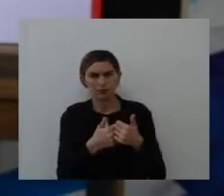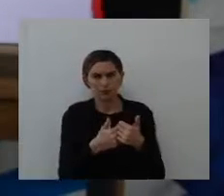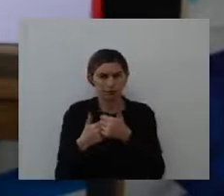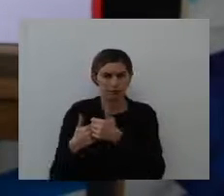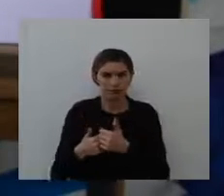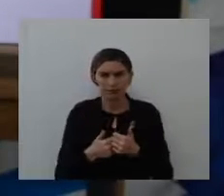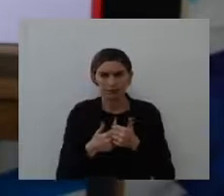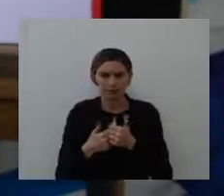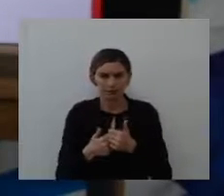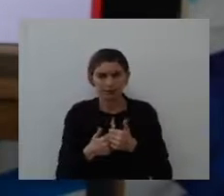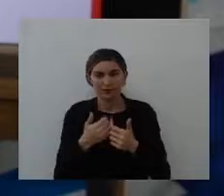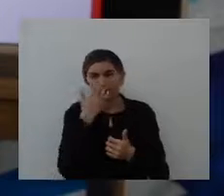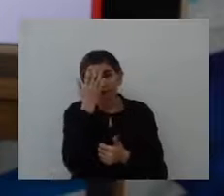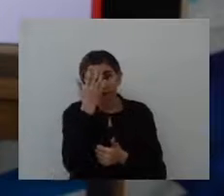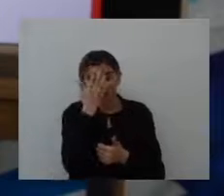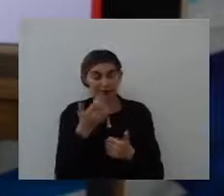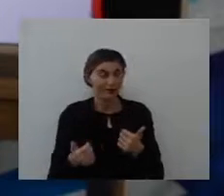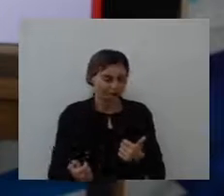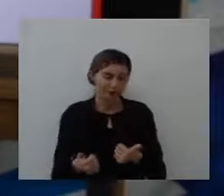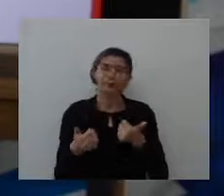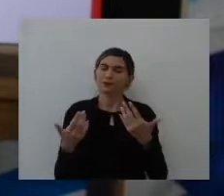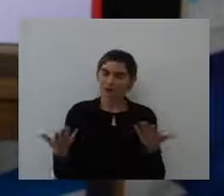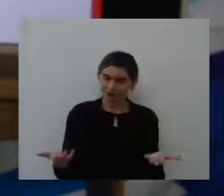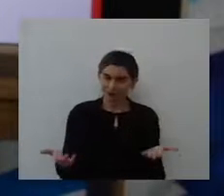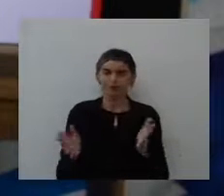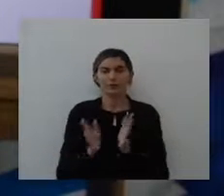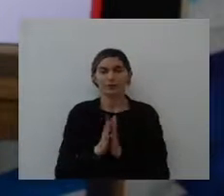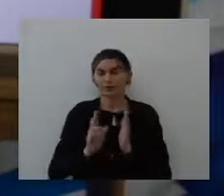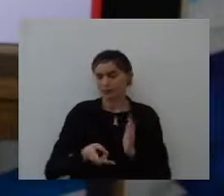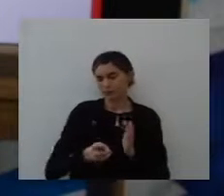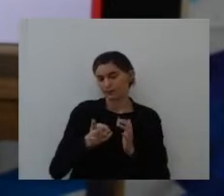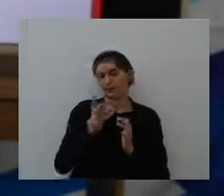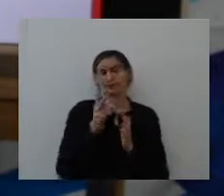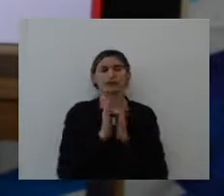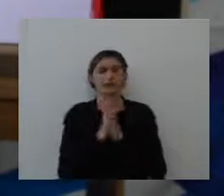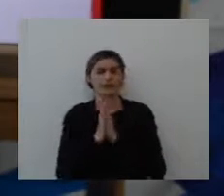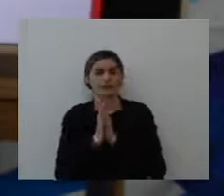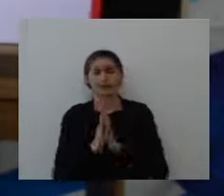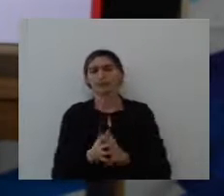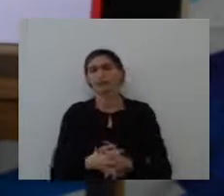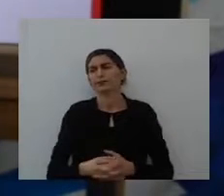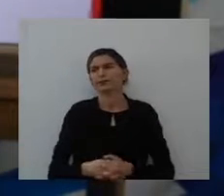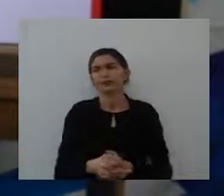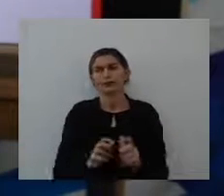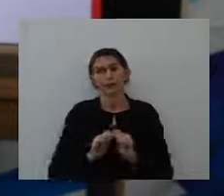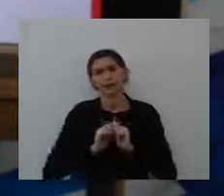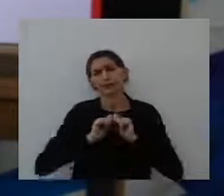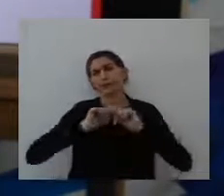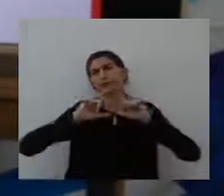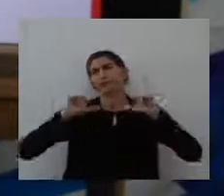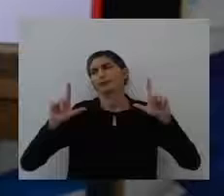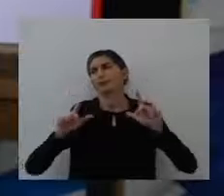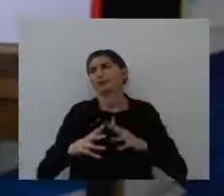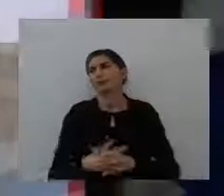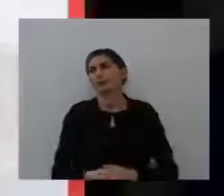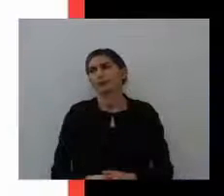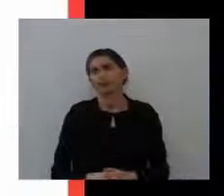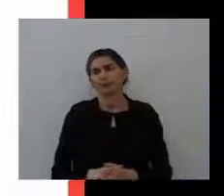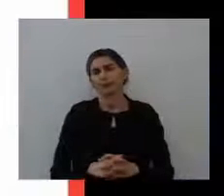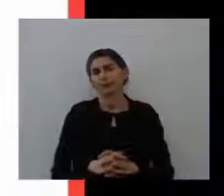Beleza? Tá ficando mais fácil? Tá, né? Mas vamos lá. Por favor, amplia esse próximo